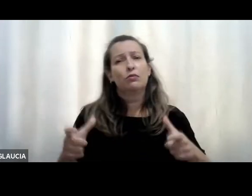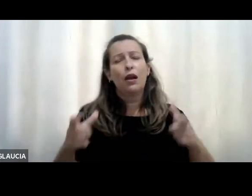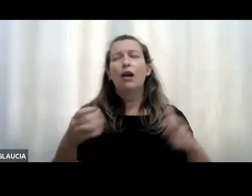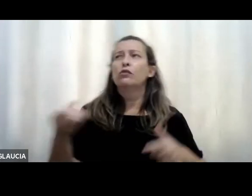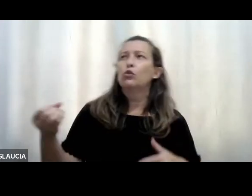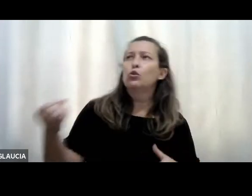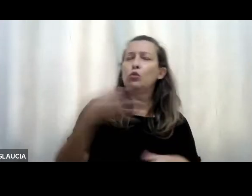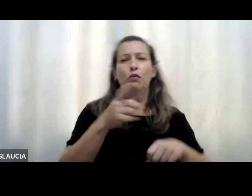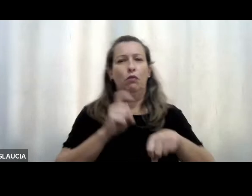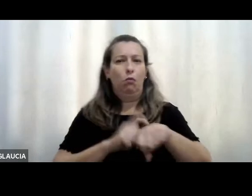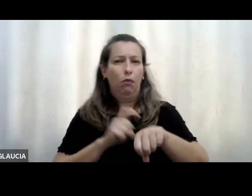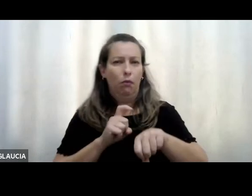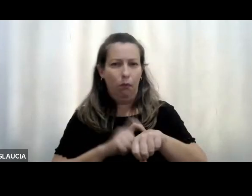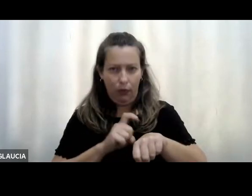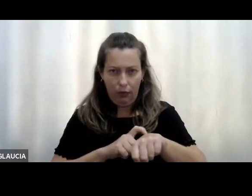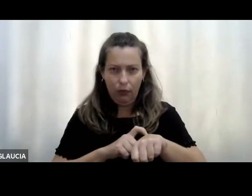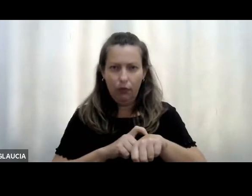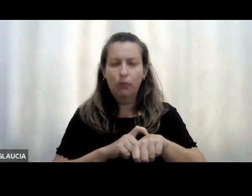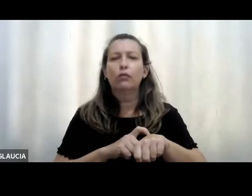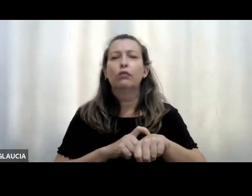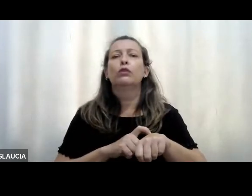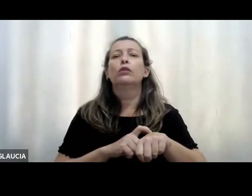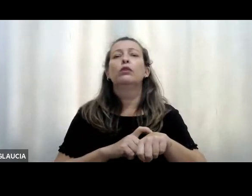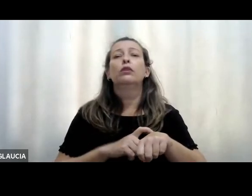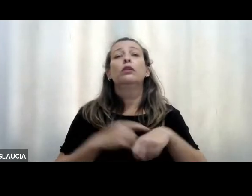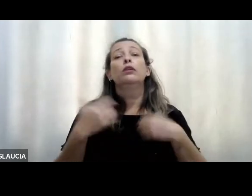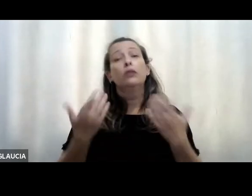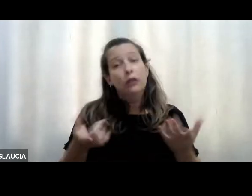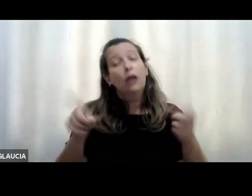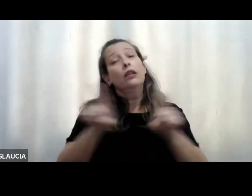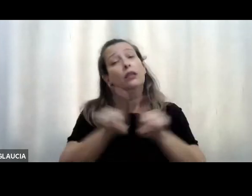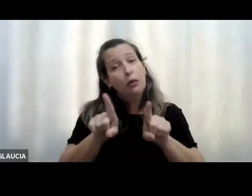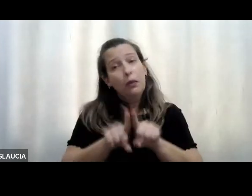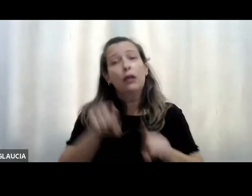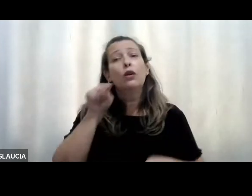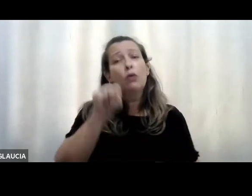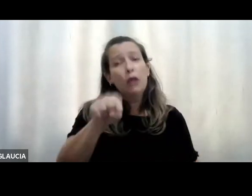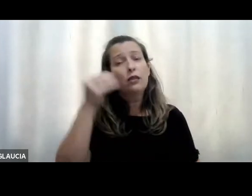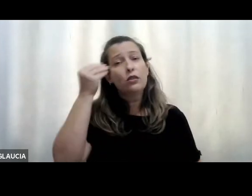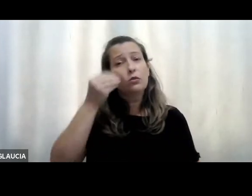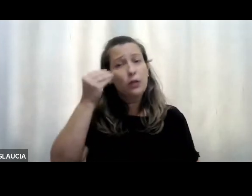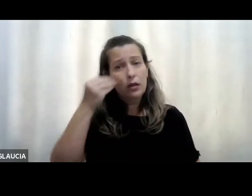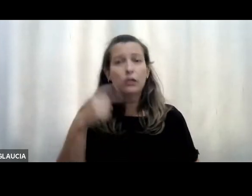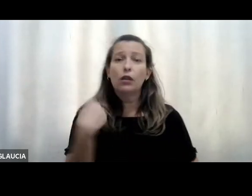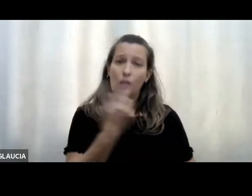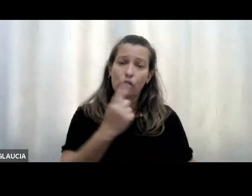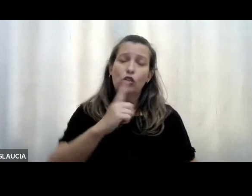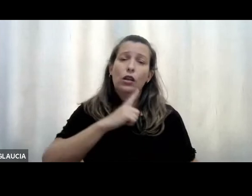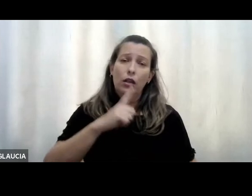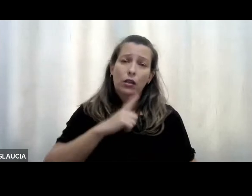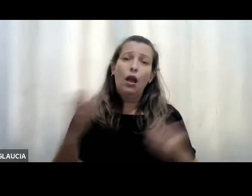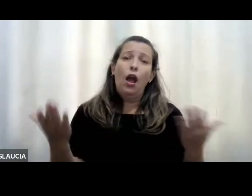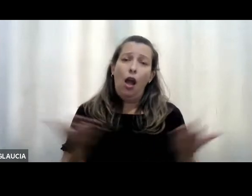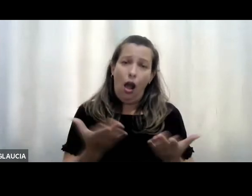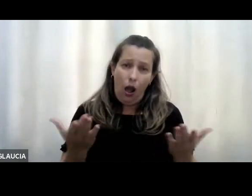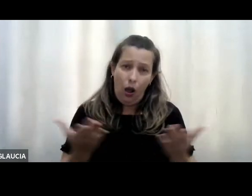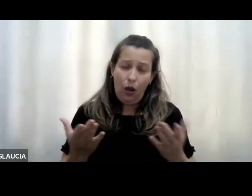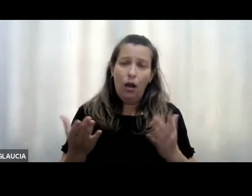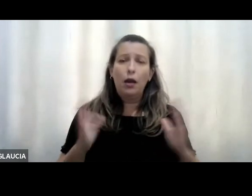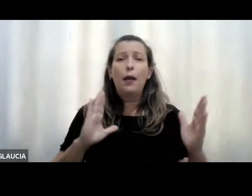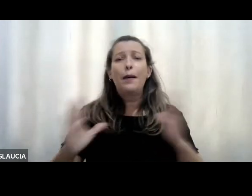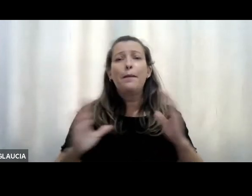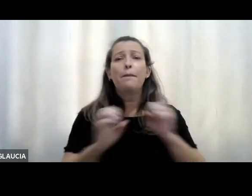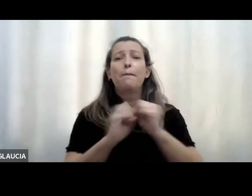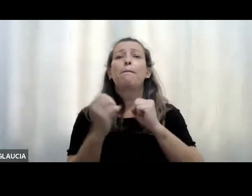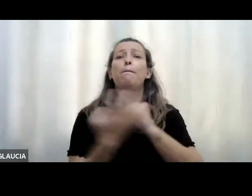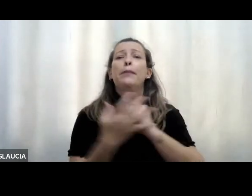novo momento, né? E também com essa experiência que a gente está tendo agora na pandemia, eu